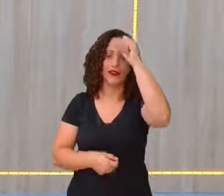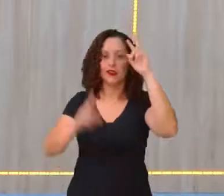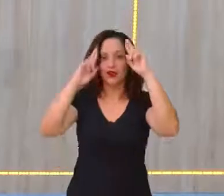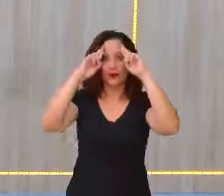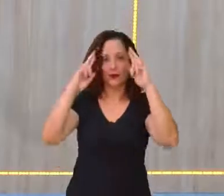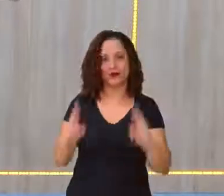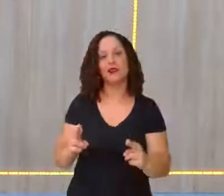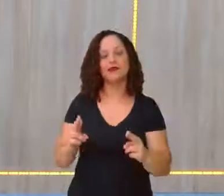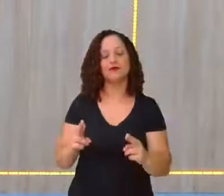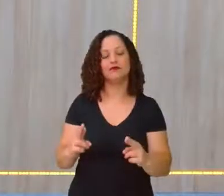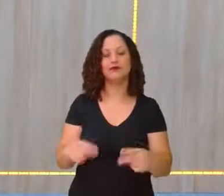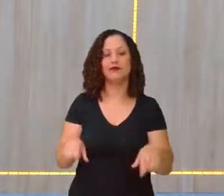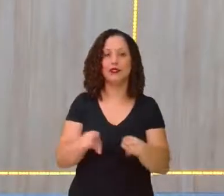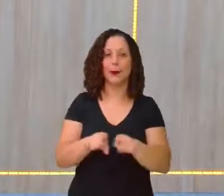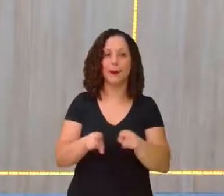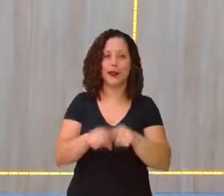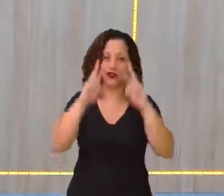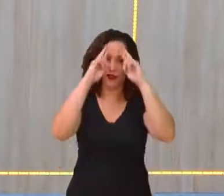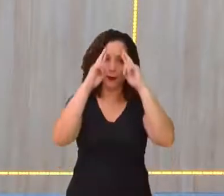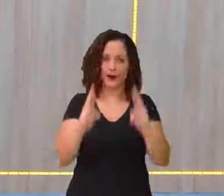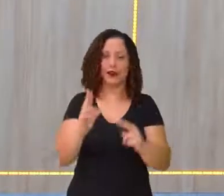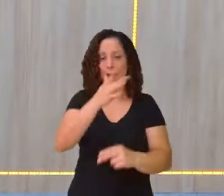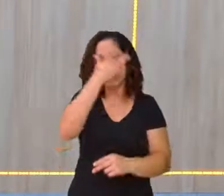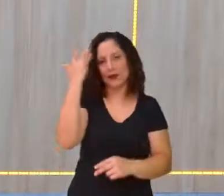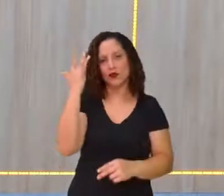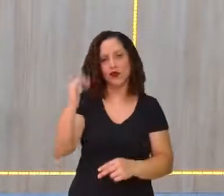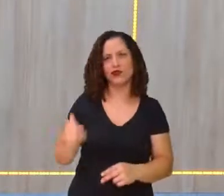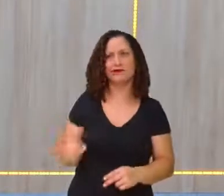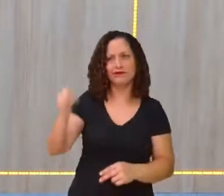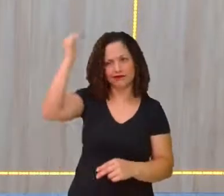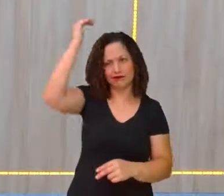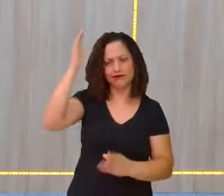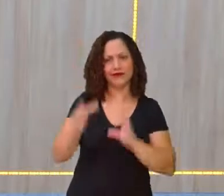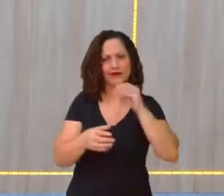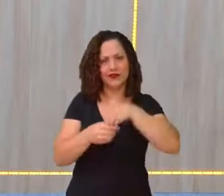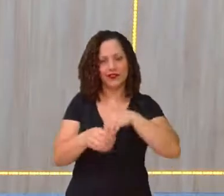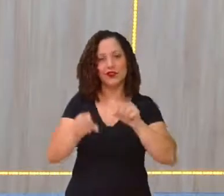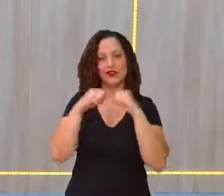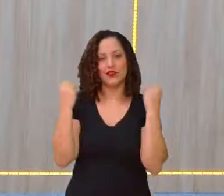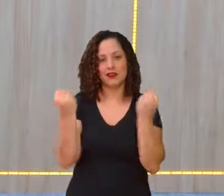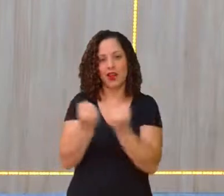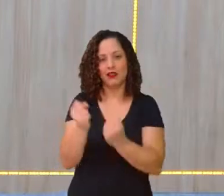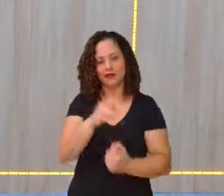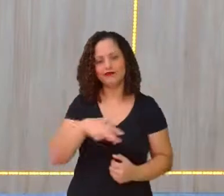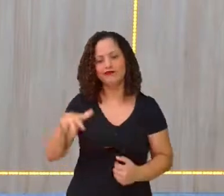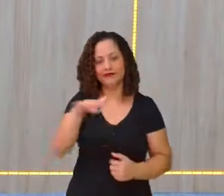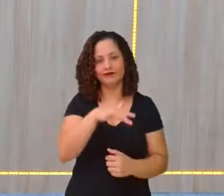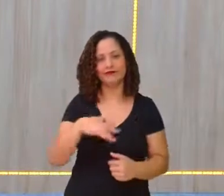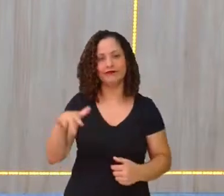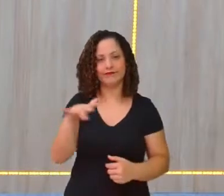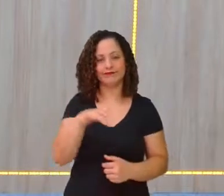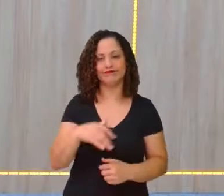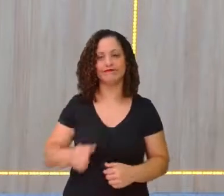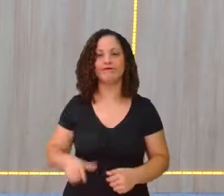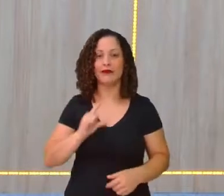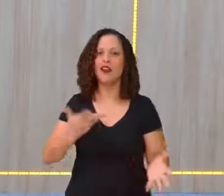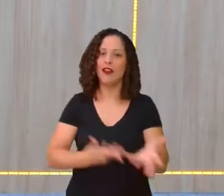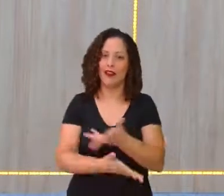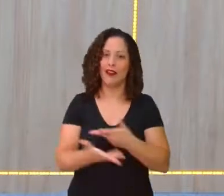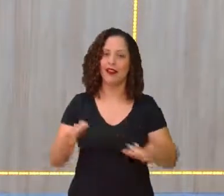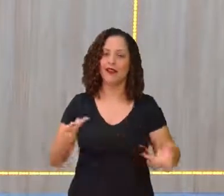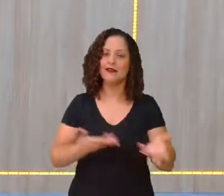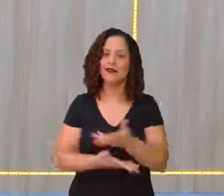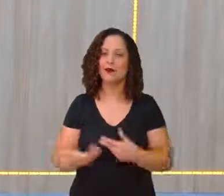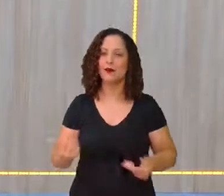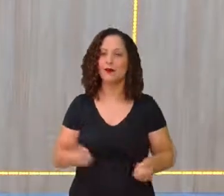respeitar, do mesmo jeito que a gente respeita as pessoas mais velhas na nossa sociedade, de uma forma geral, né? Então, vejam aí a ligação. Tinha